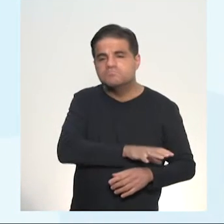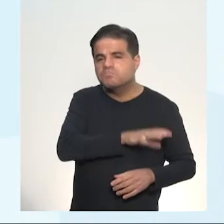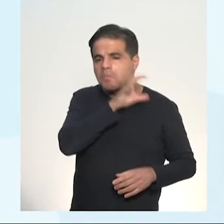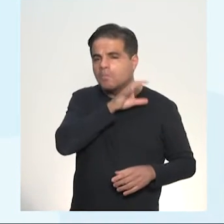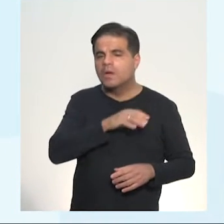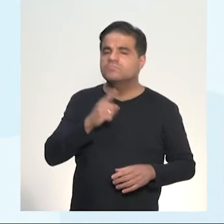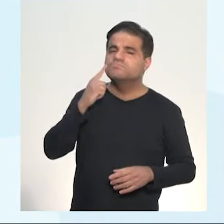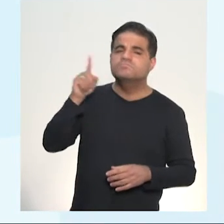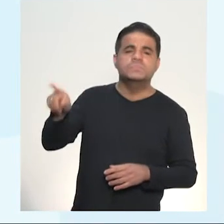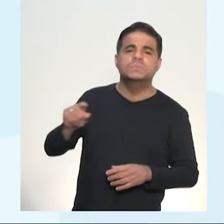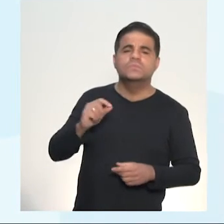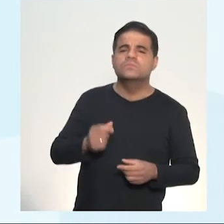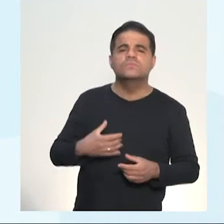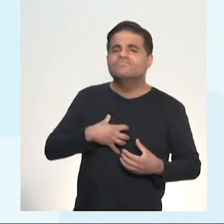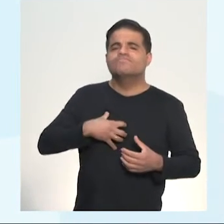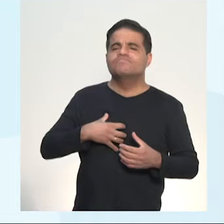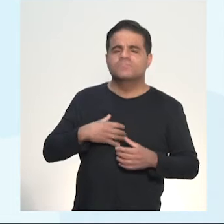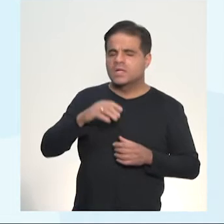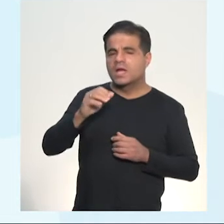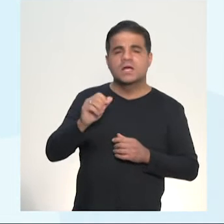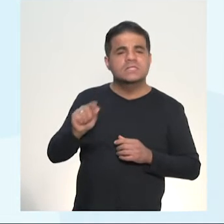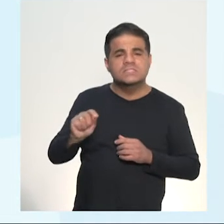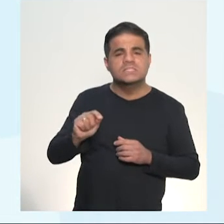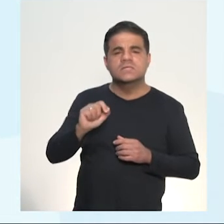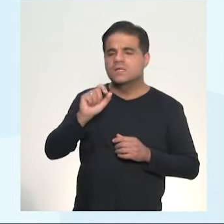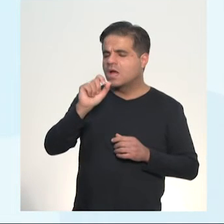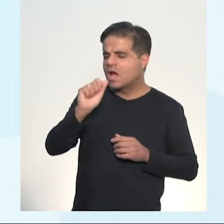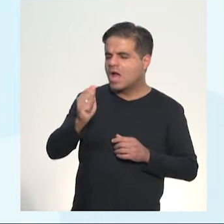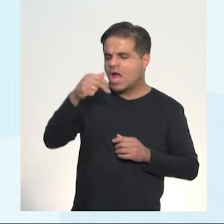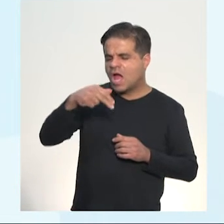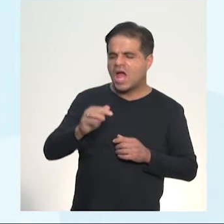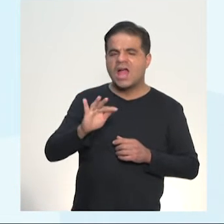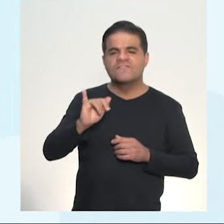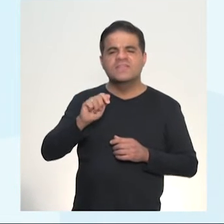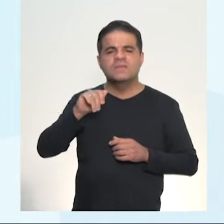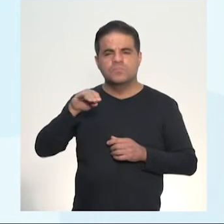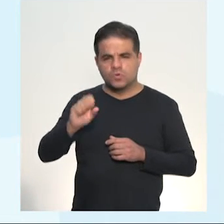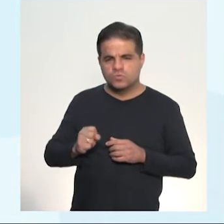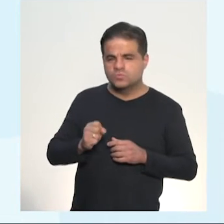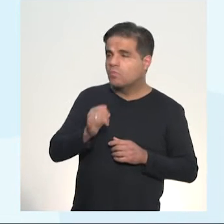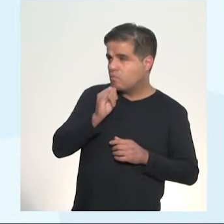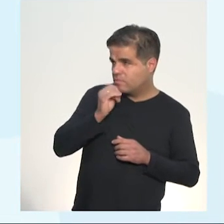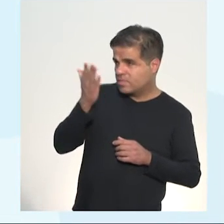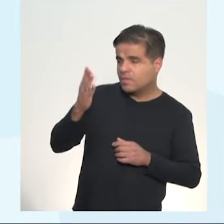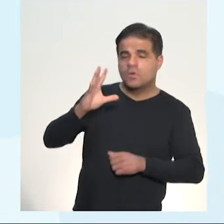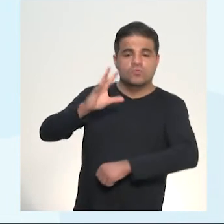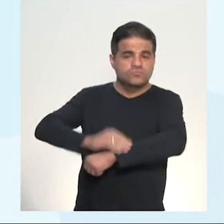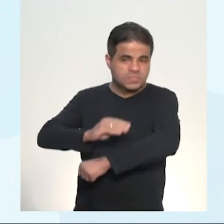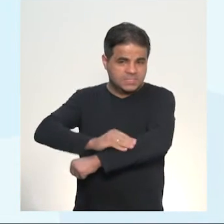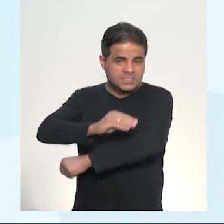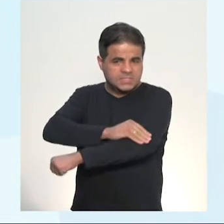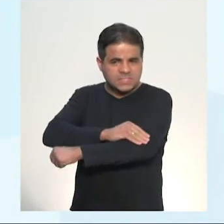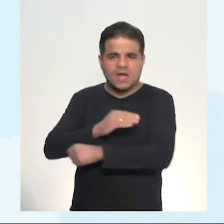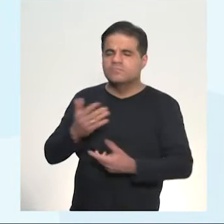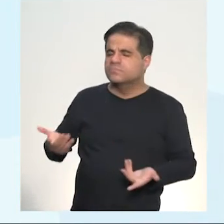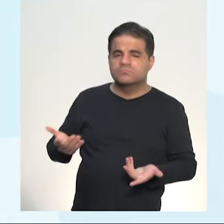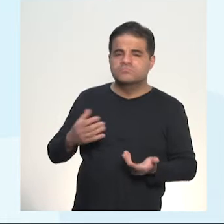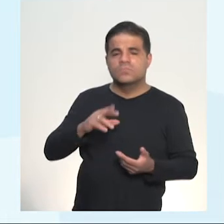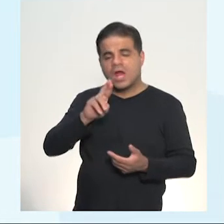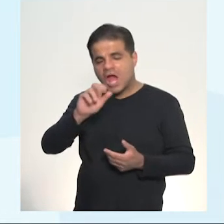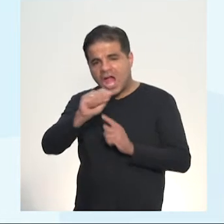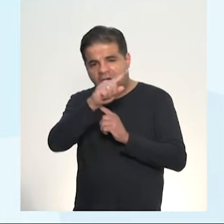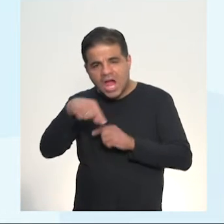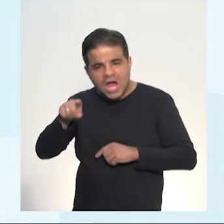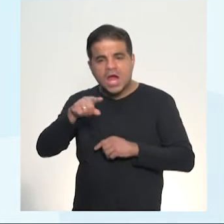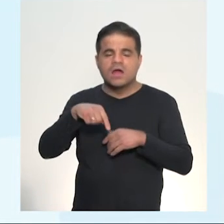contribuem. Olha só, o que me afeta se os anfíbios desaparecerem? Eu coloquei só um anfíbio aí, né, que é o sapo. Mas ou a rã pode